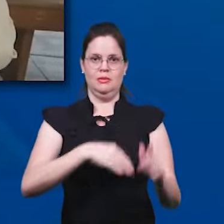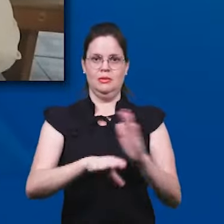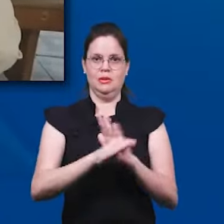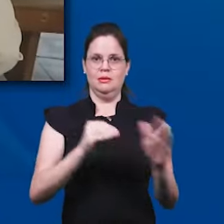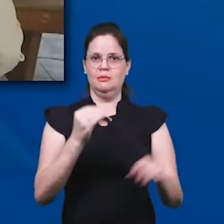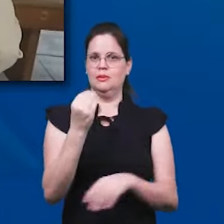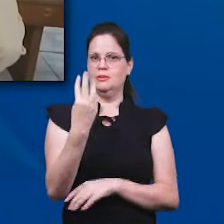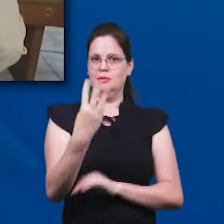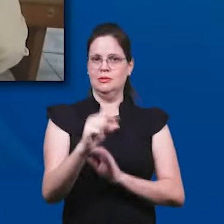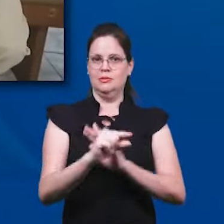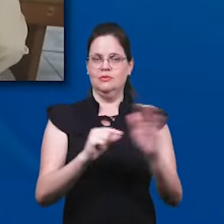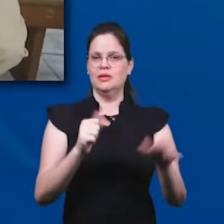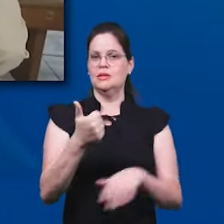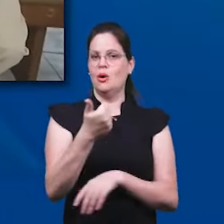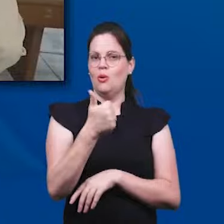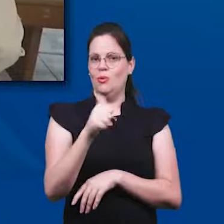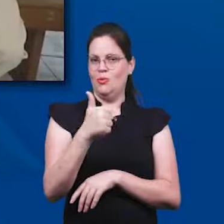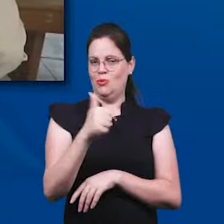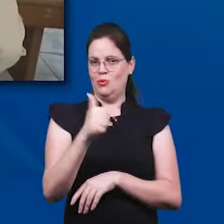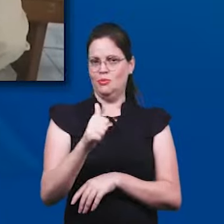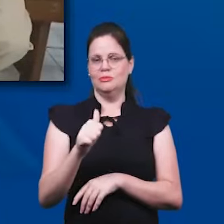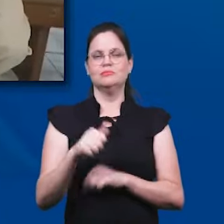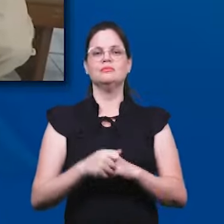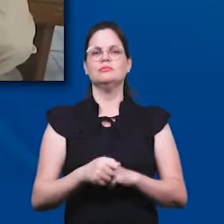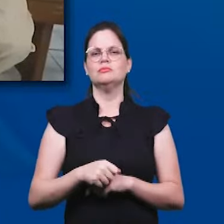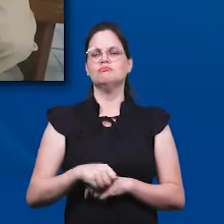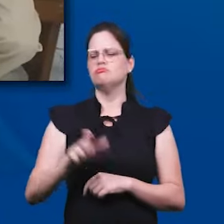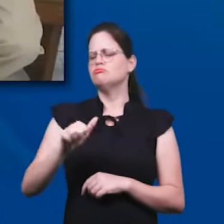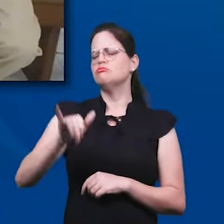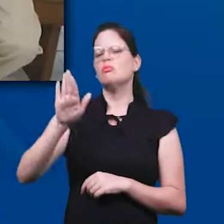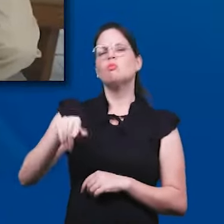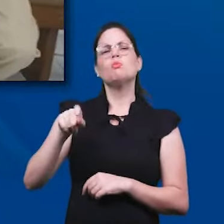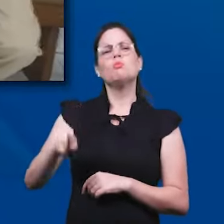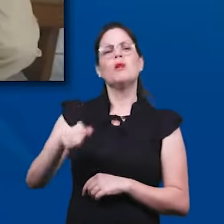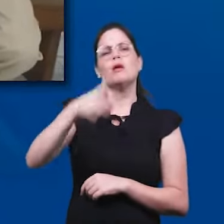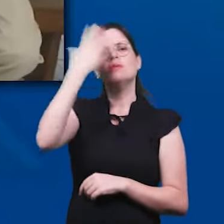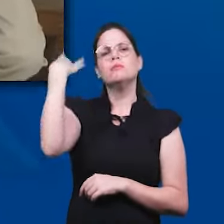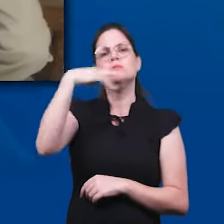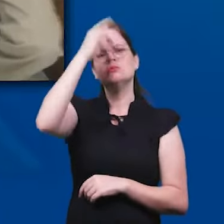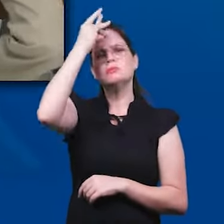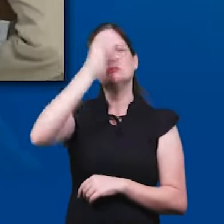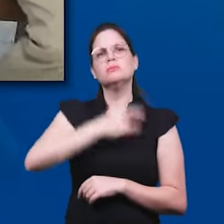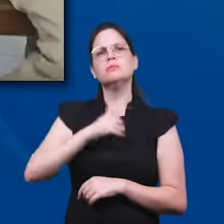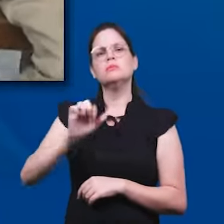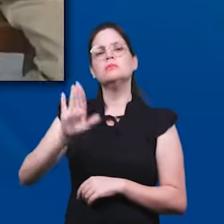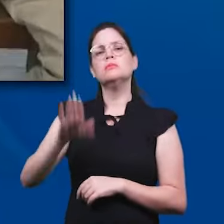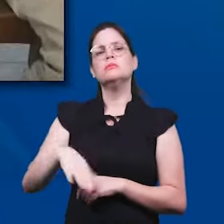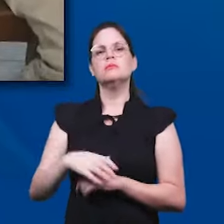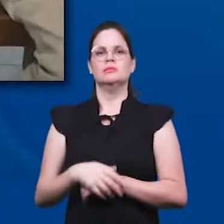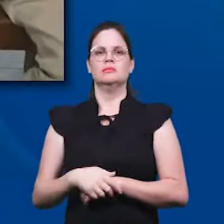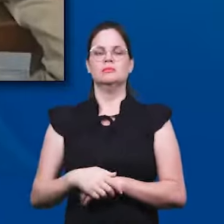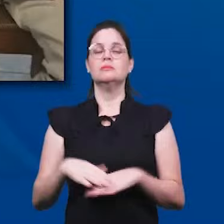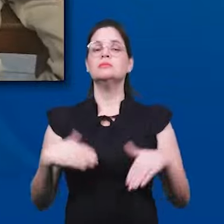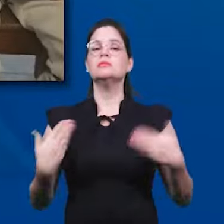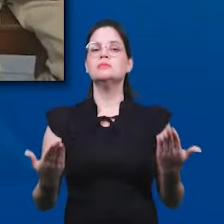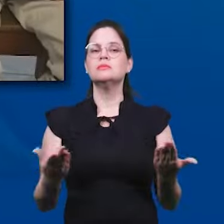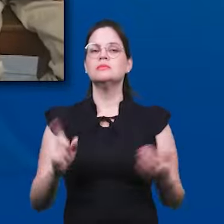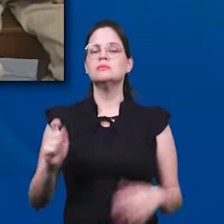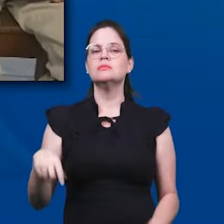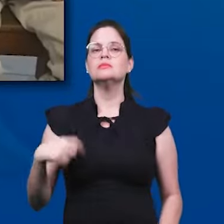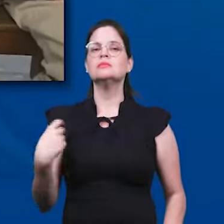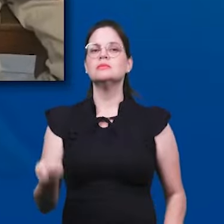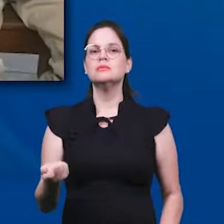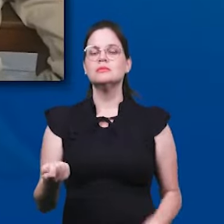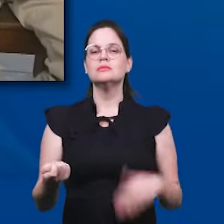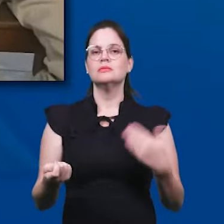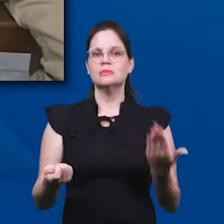Mateus, capítulo 3, verso 11, quem é o que batiza com o Espírito Santo? Quem batiza